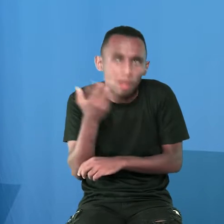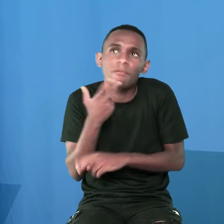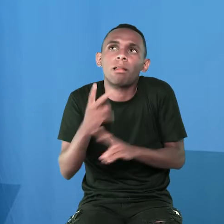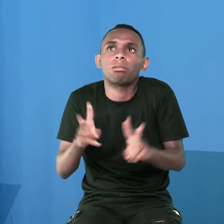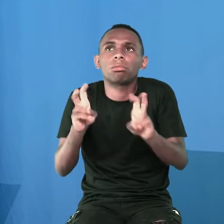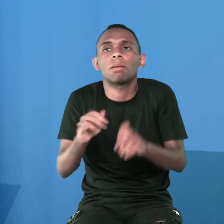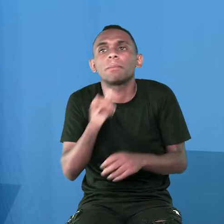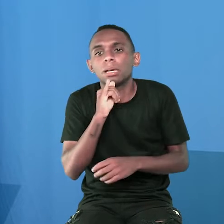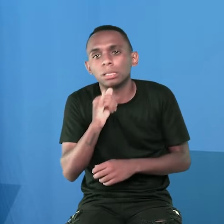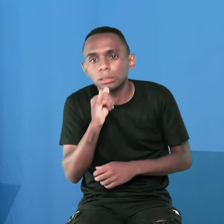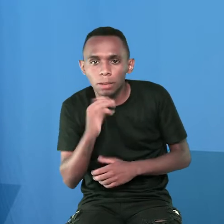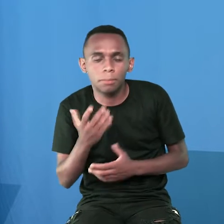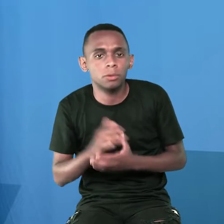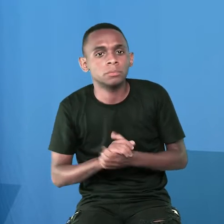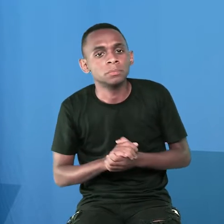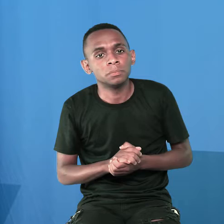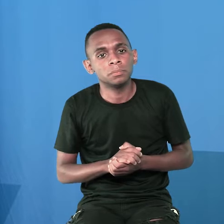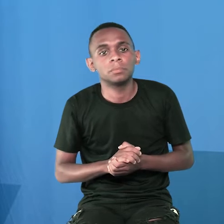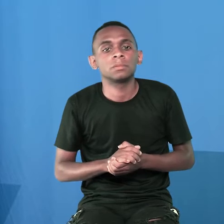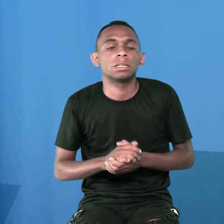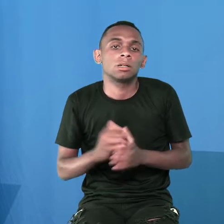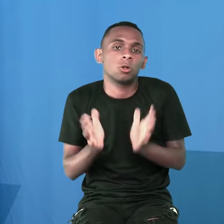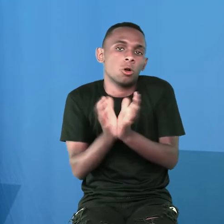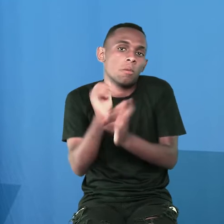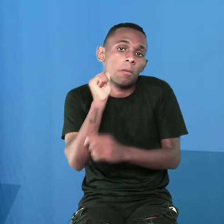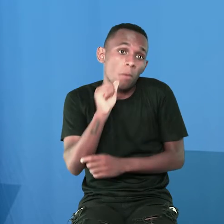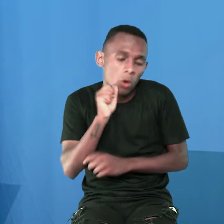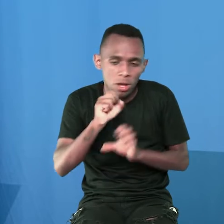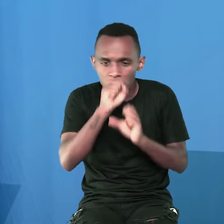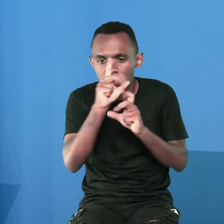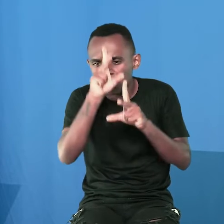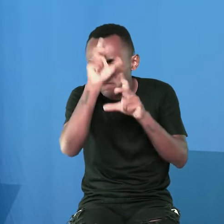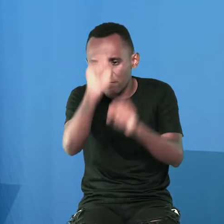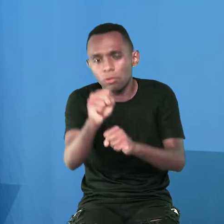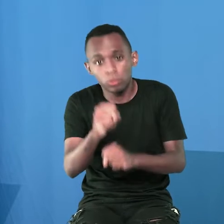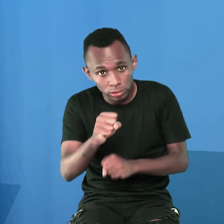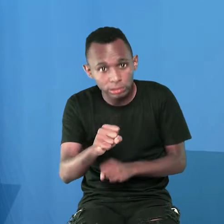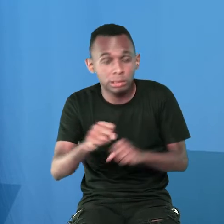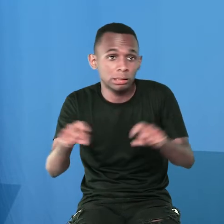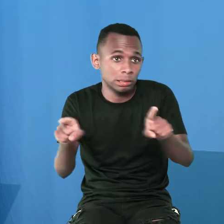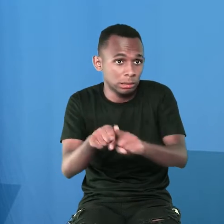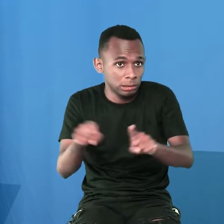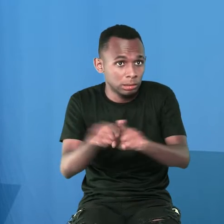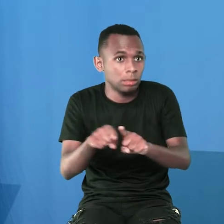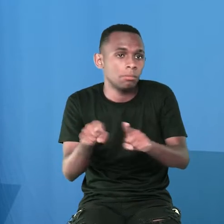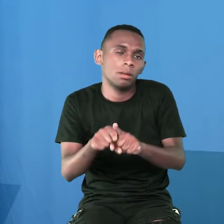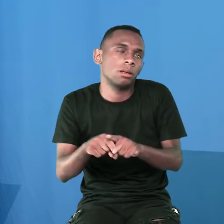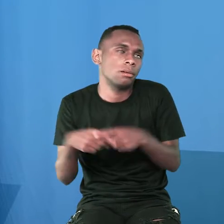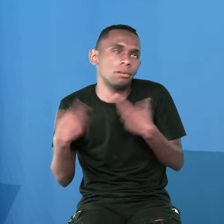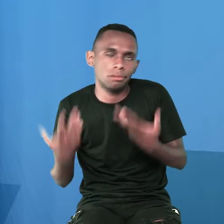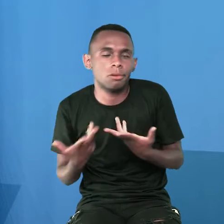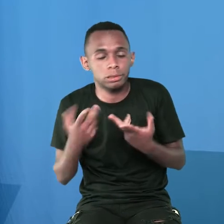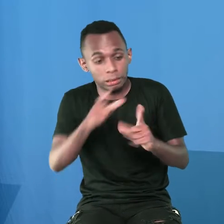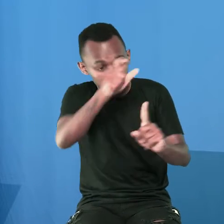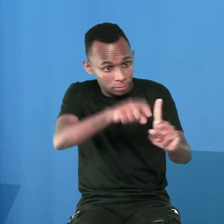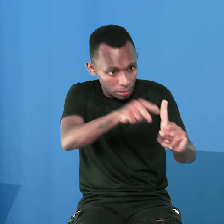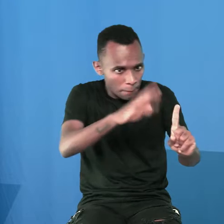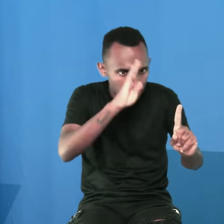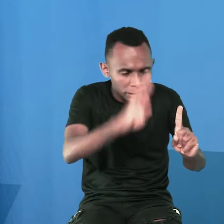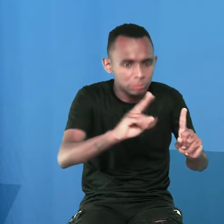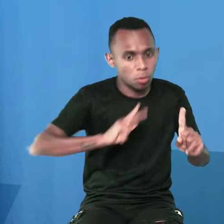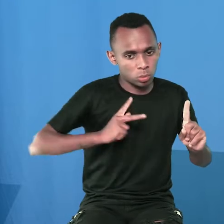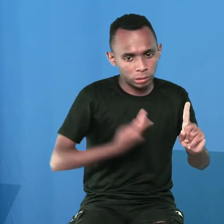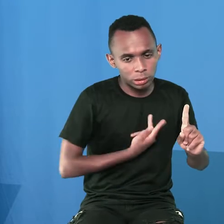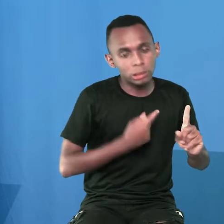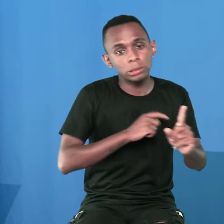a questão da mulher, né? Da força da mulher, acima de tudo, como a gente tem essa personagem principal que é trans,